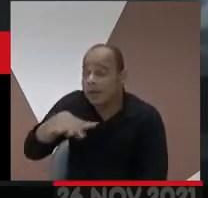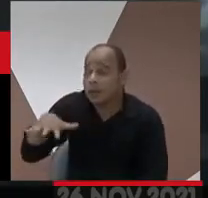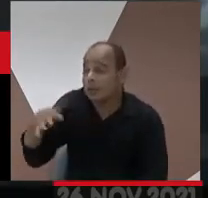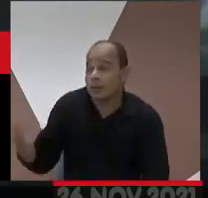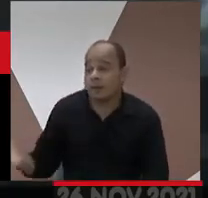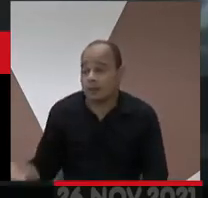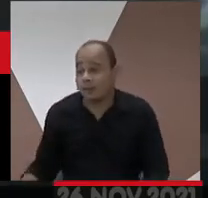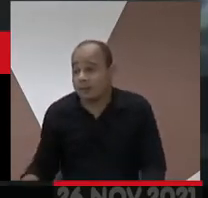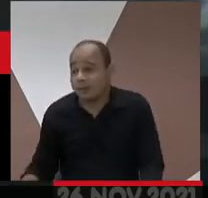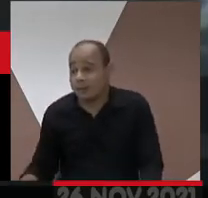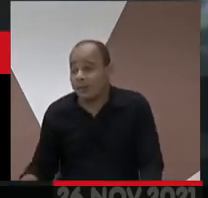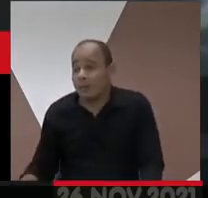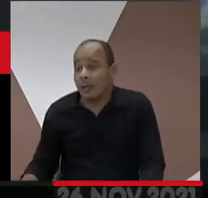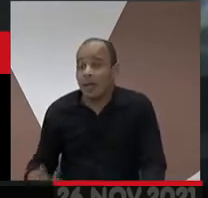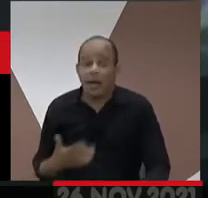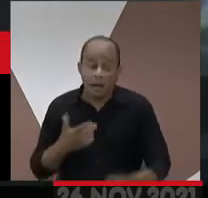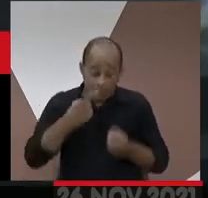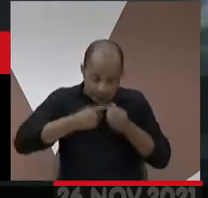Desestruturar a cidade.